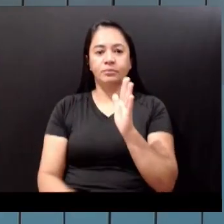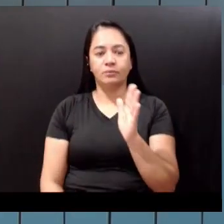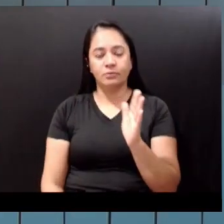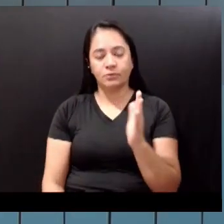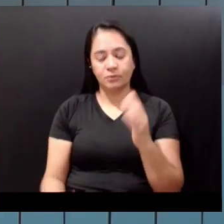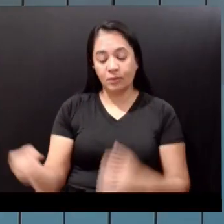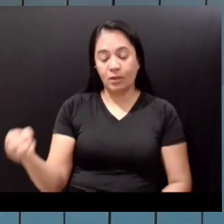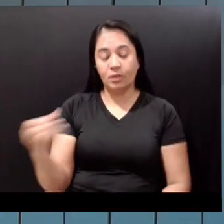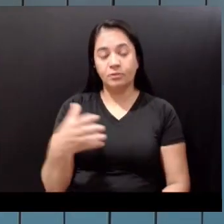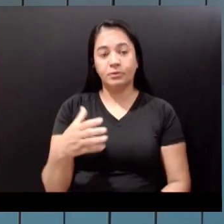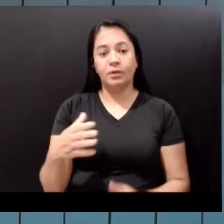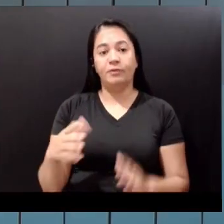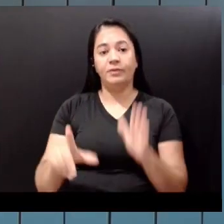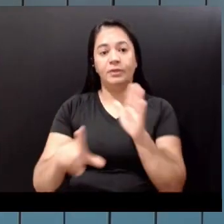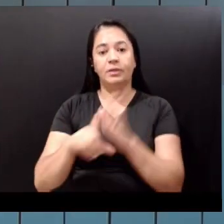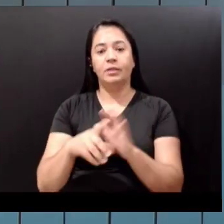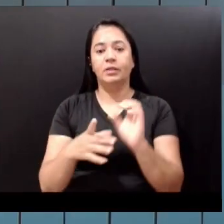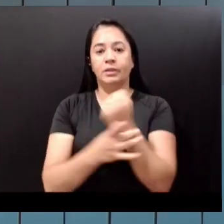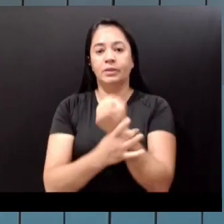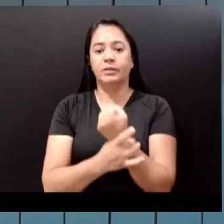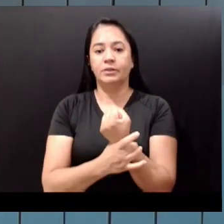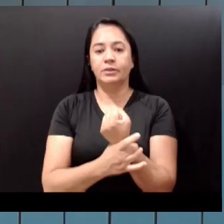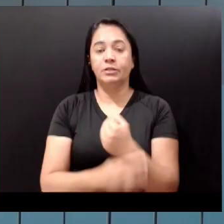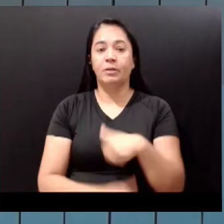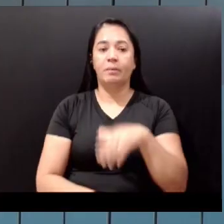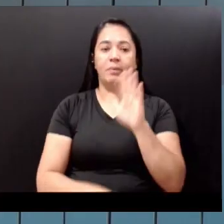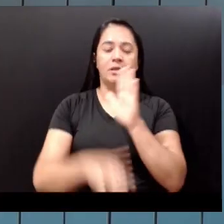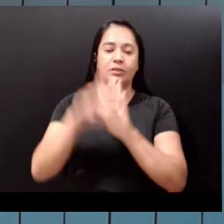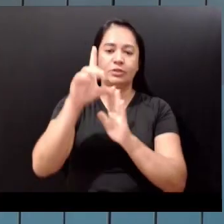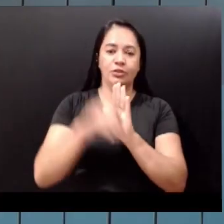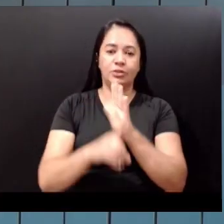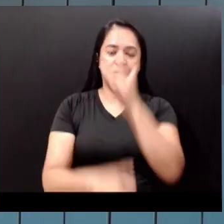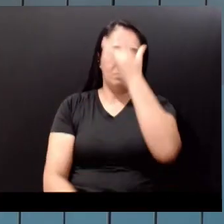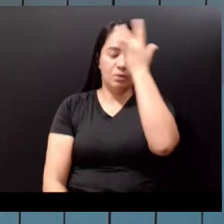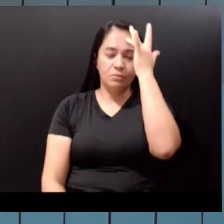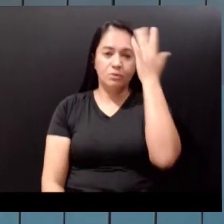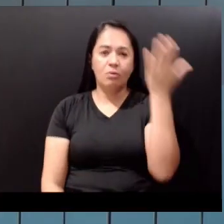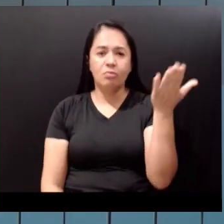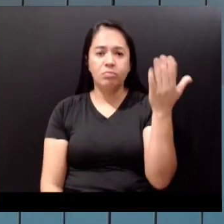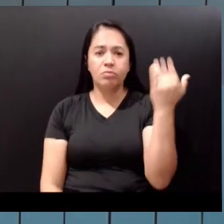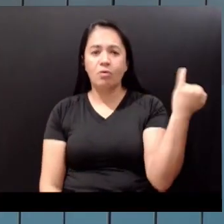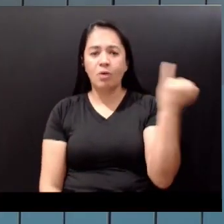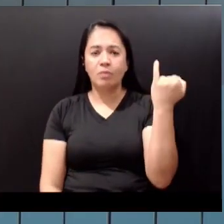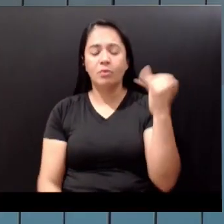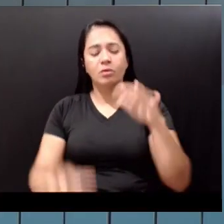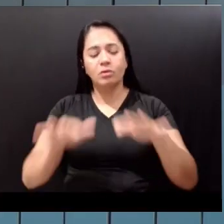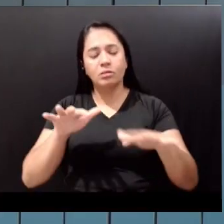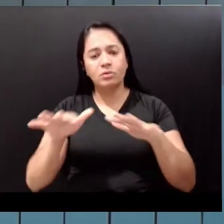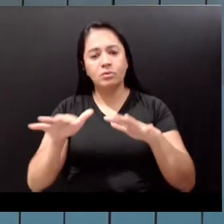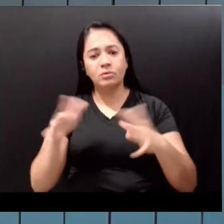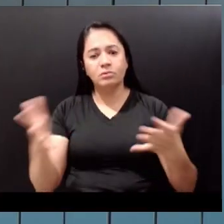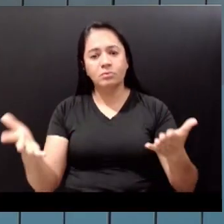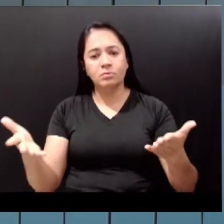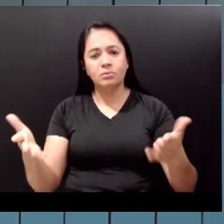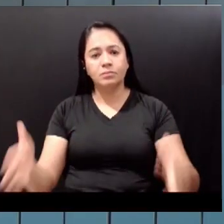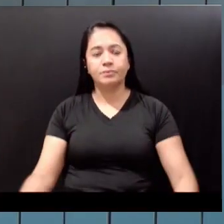né, uma nova lei garantindo também mais direitos para essas pessoas? Qual que é a importância desse